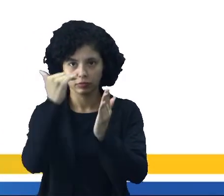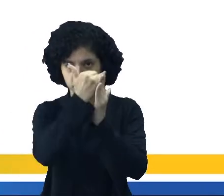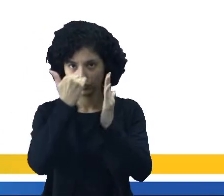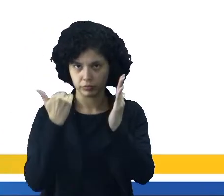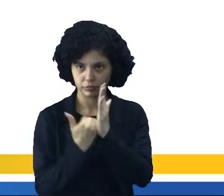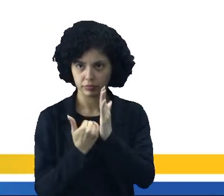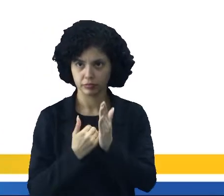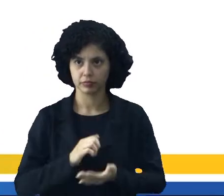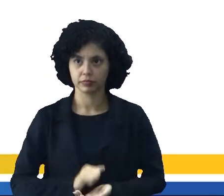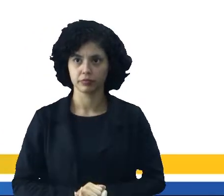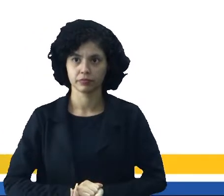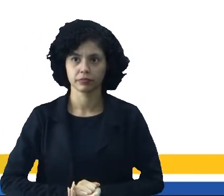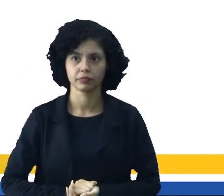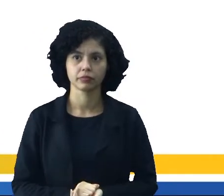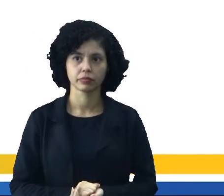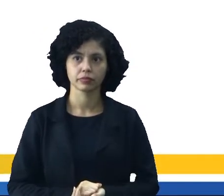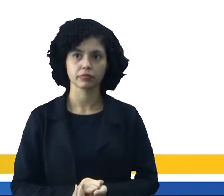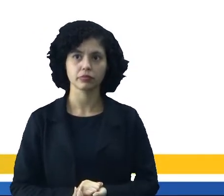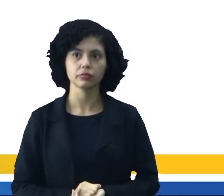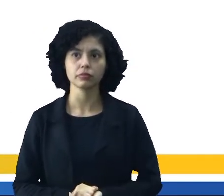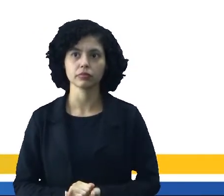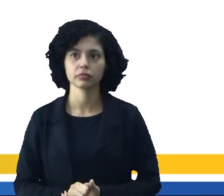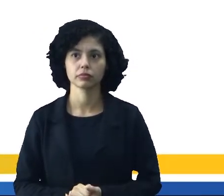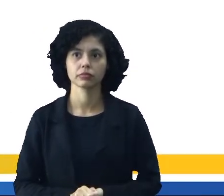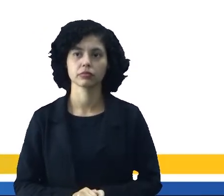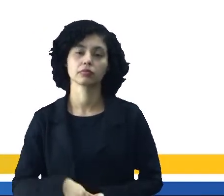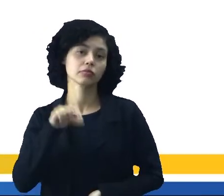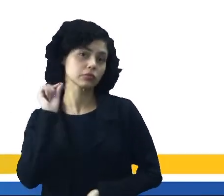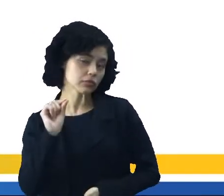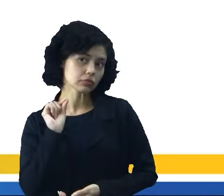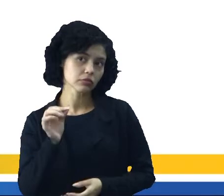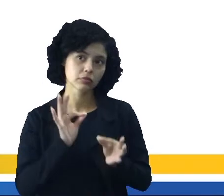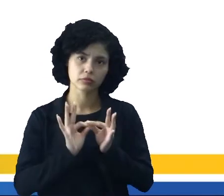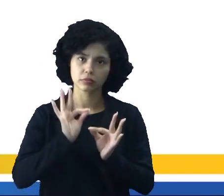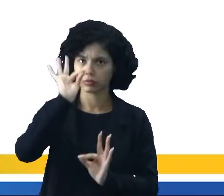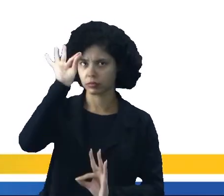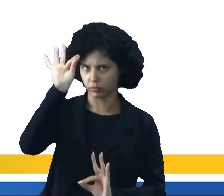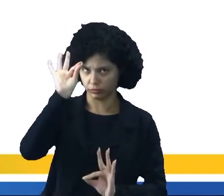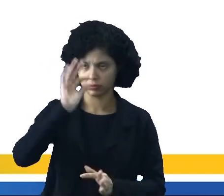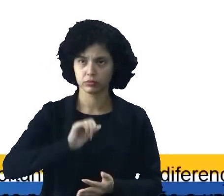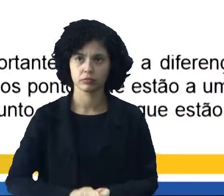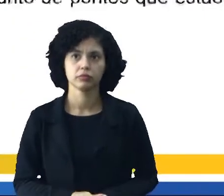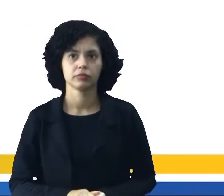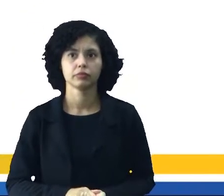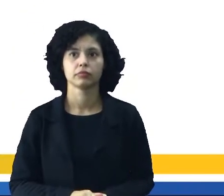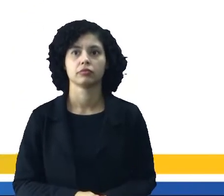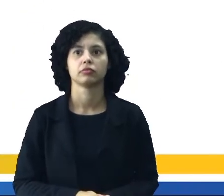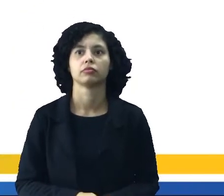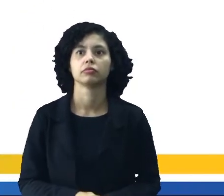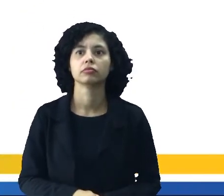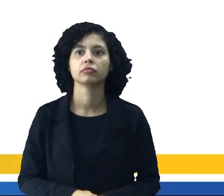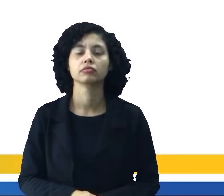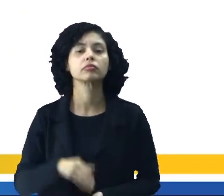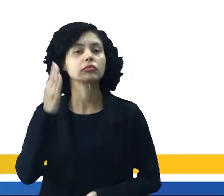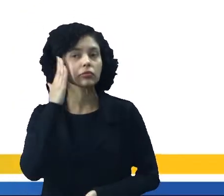circunferência que é igual a Dois pi r O que é comprimento da circunferência